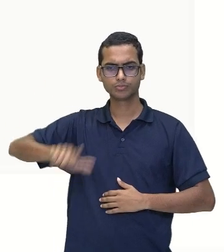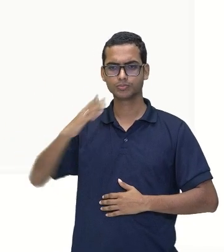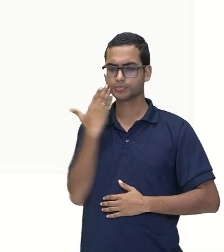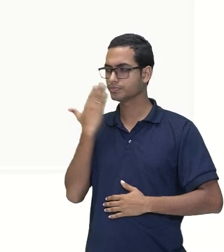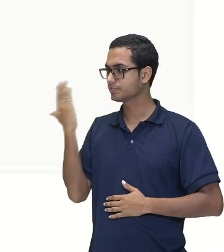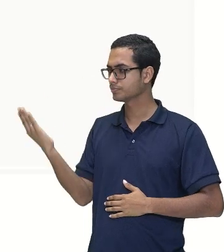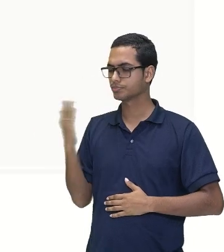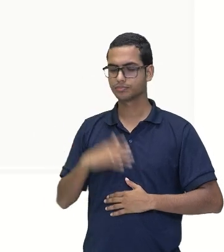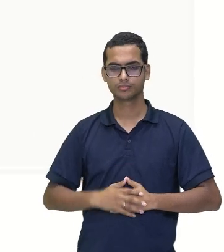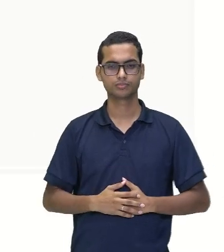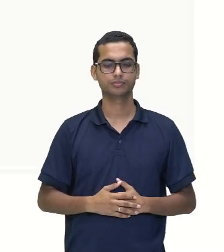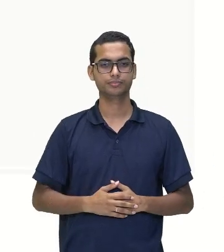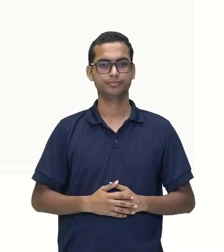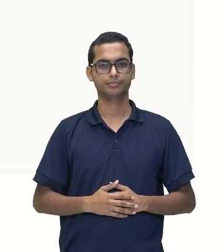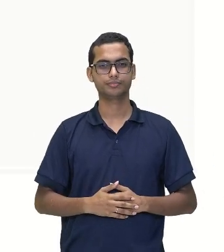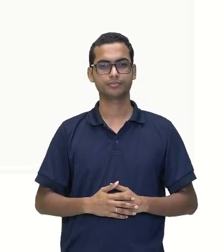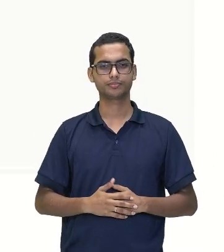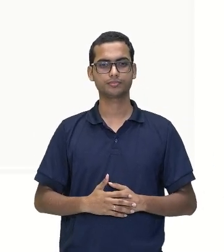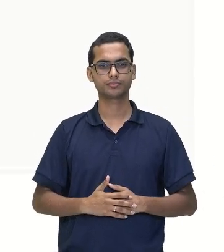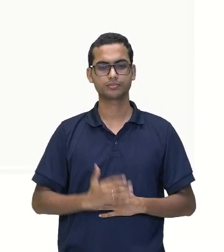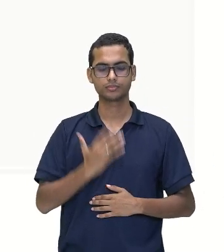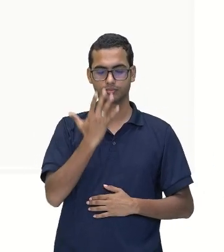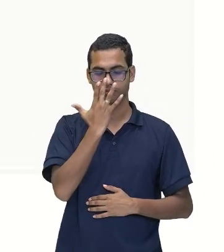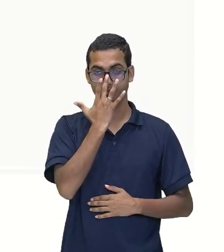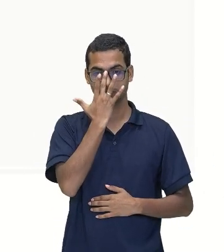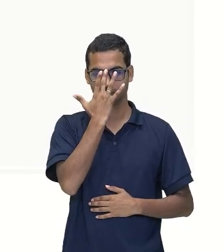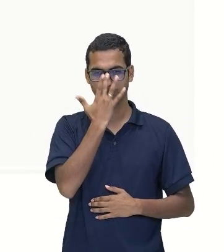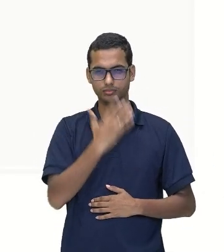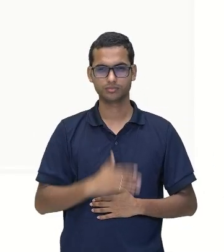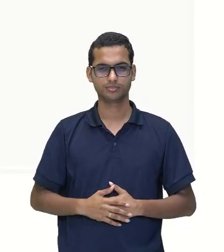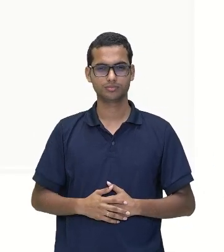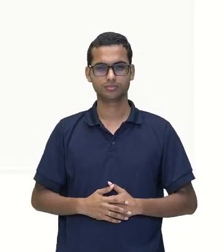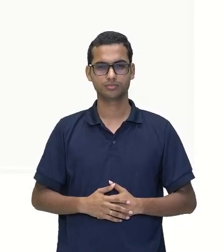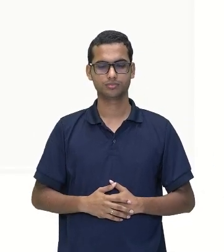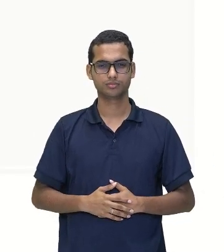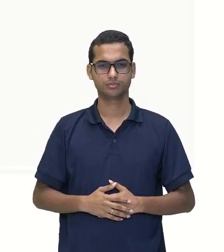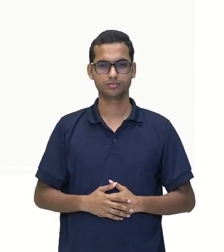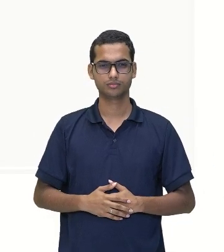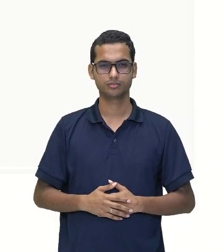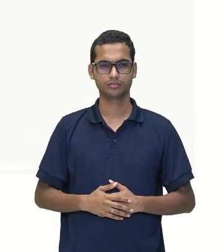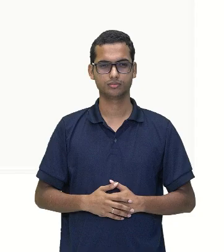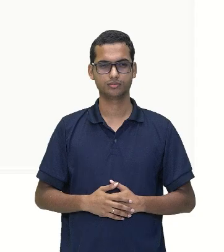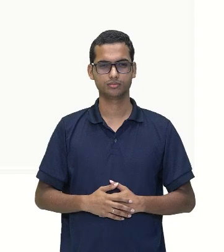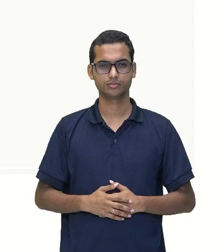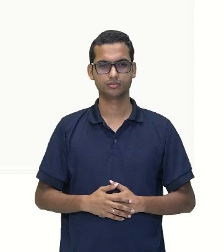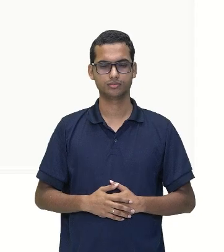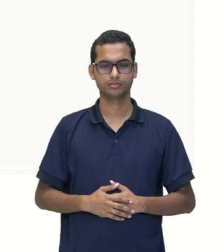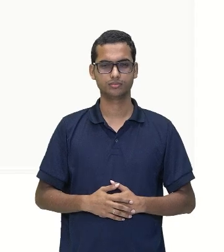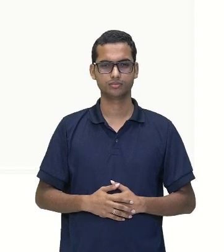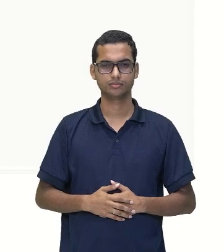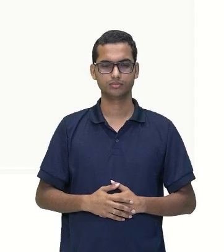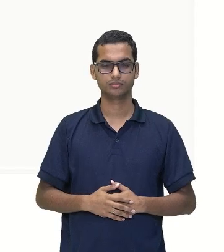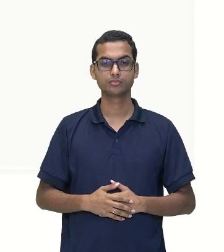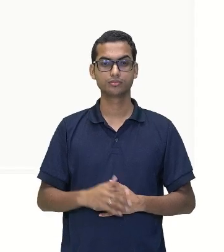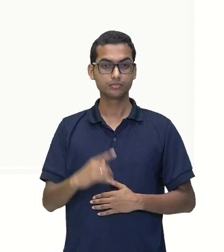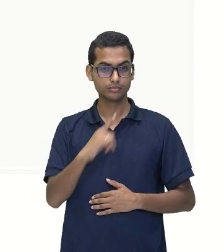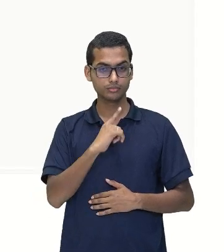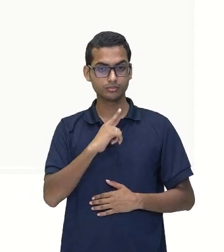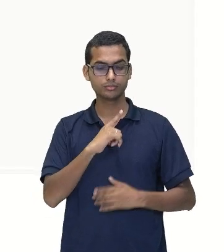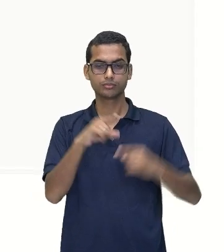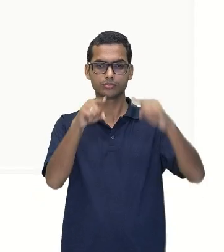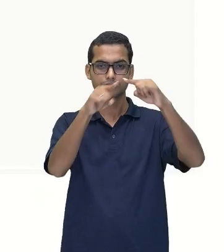só para a gente... Ó, essa aqui é a circunferência maior, tá? Aí aqui